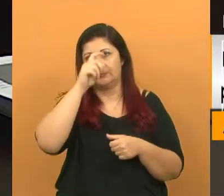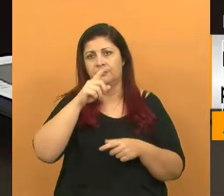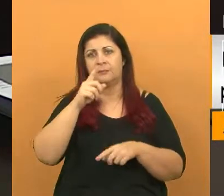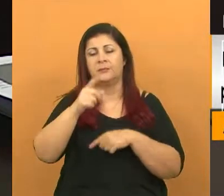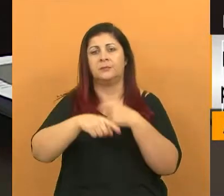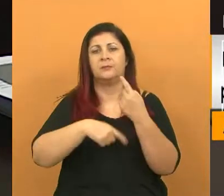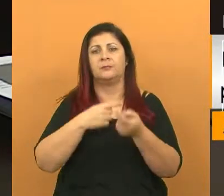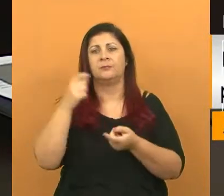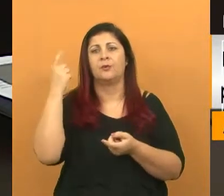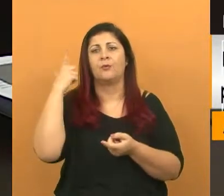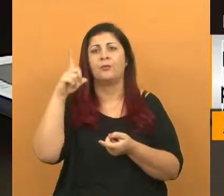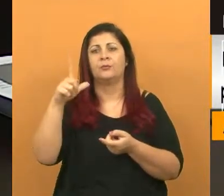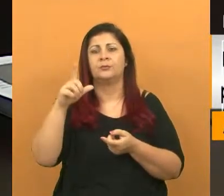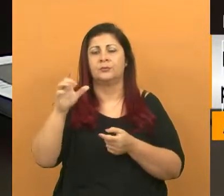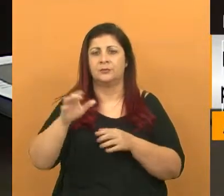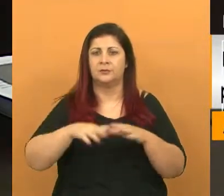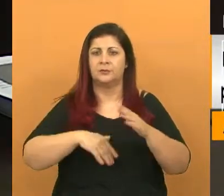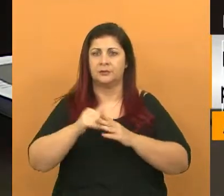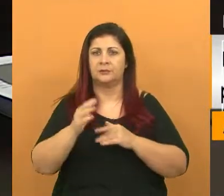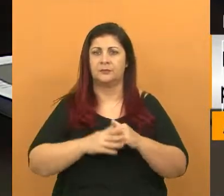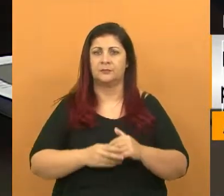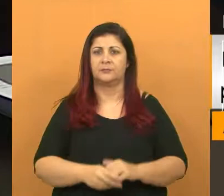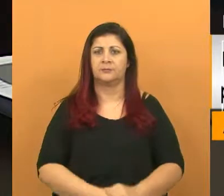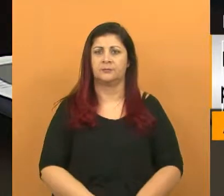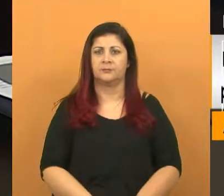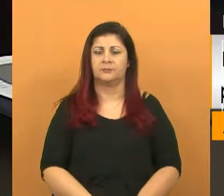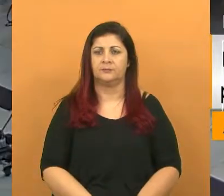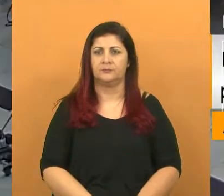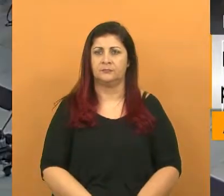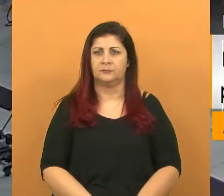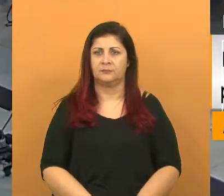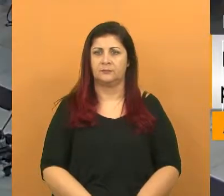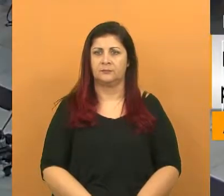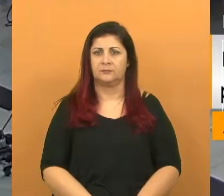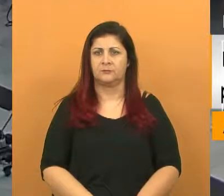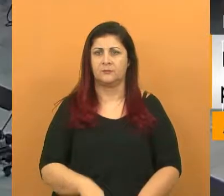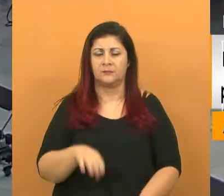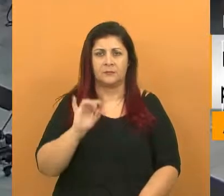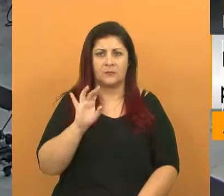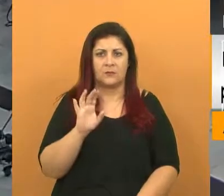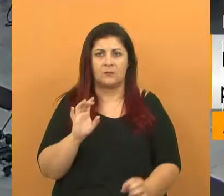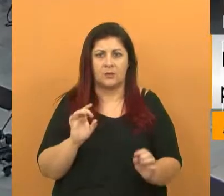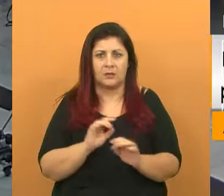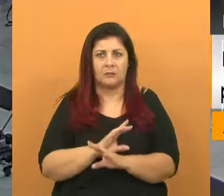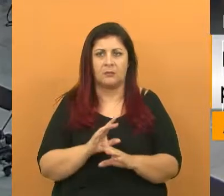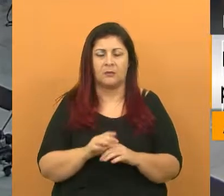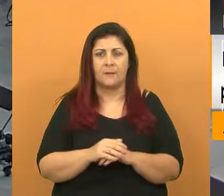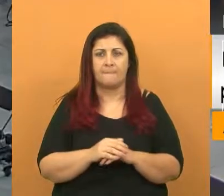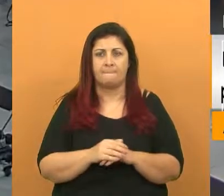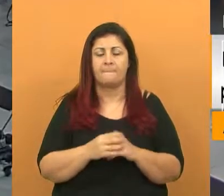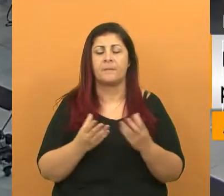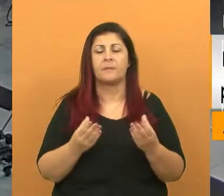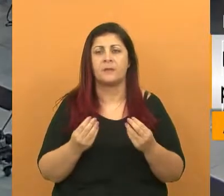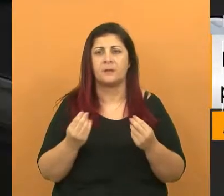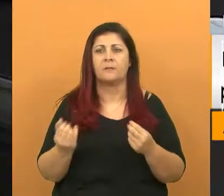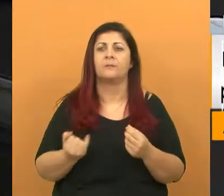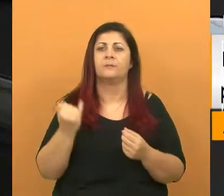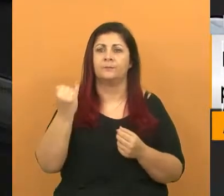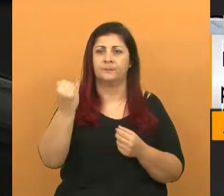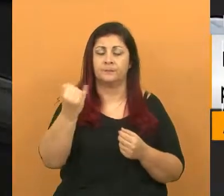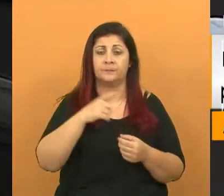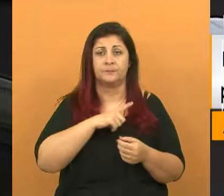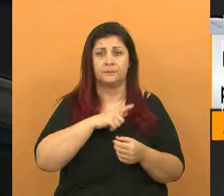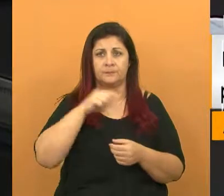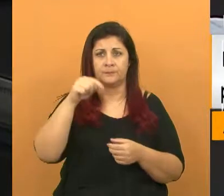conseguir realizar o tratamento. Quero finalizar só aqui, presidente, só para concluir e dizer que é muito importante nós termos